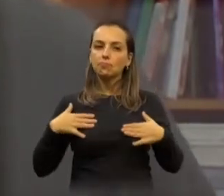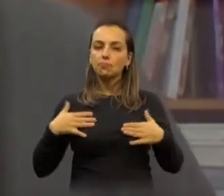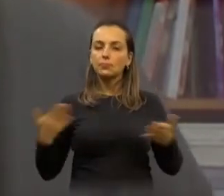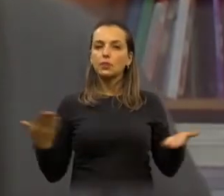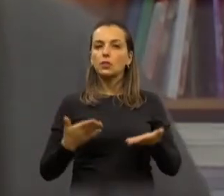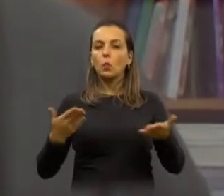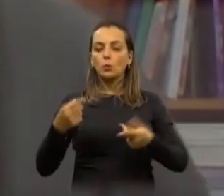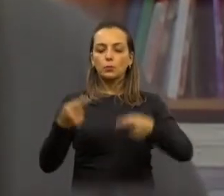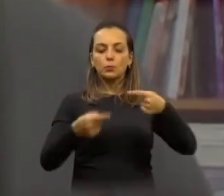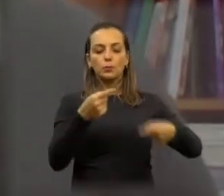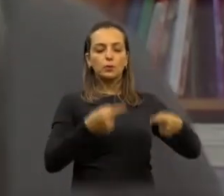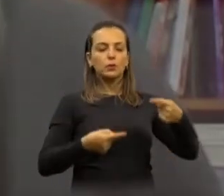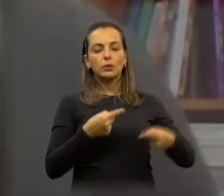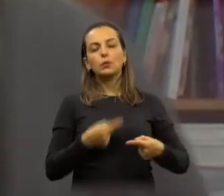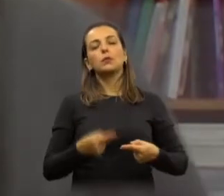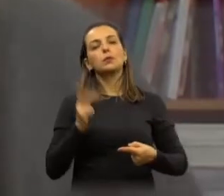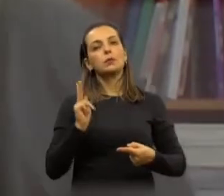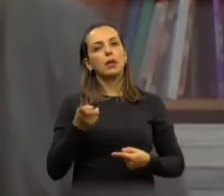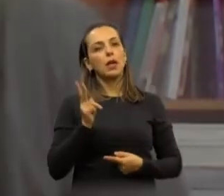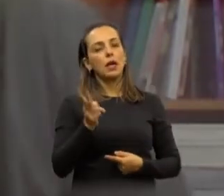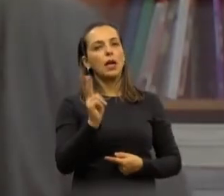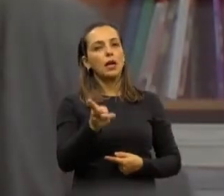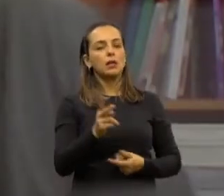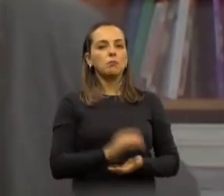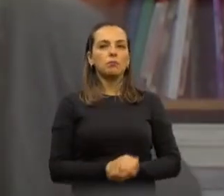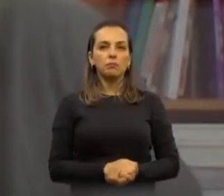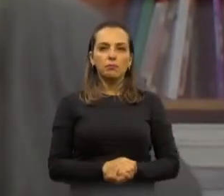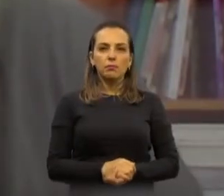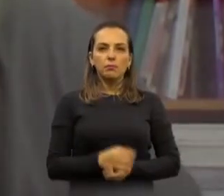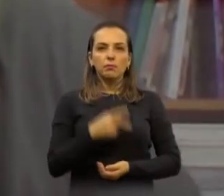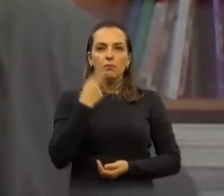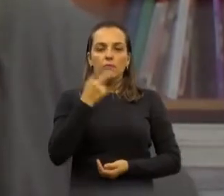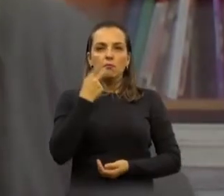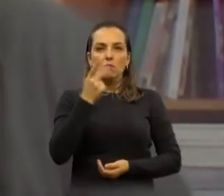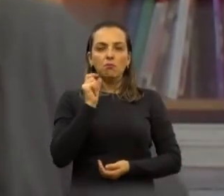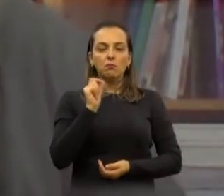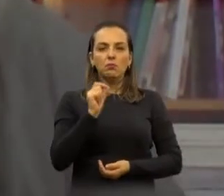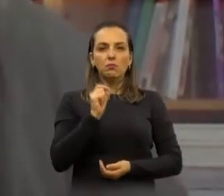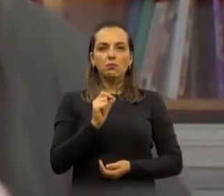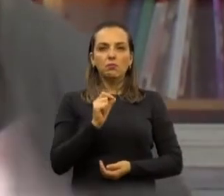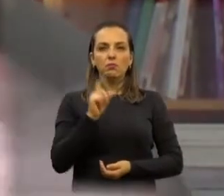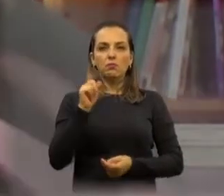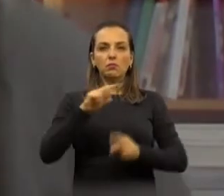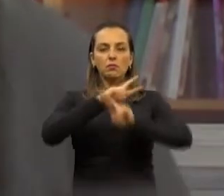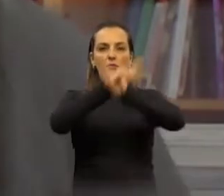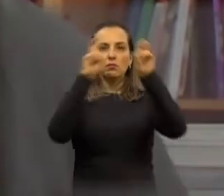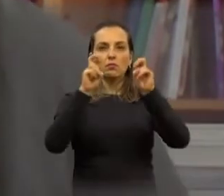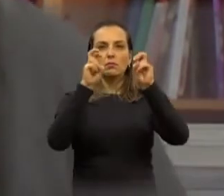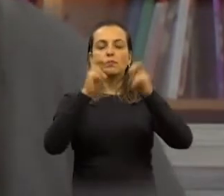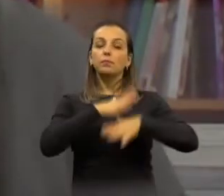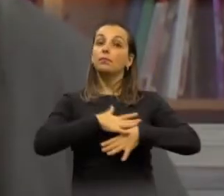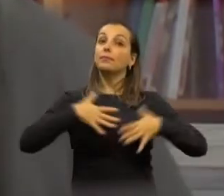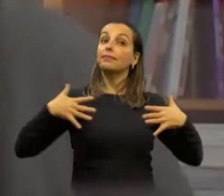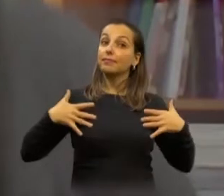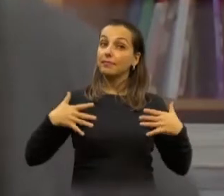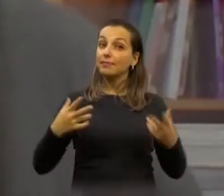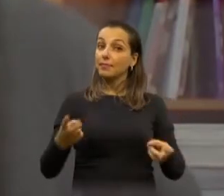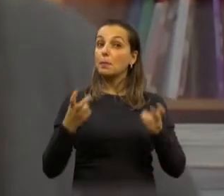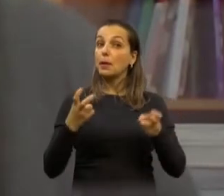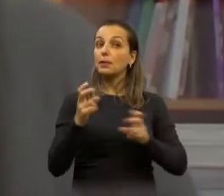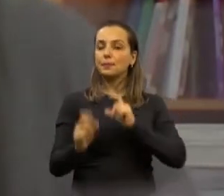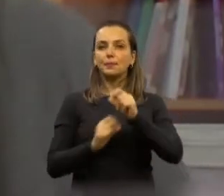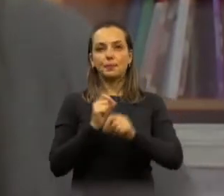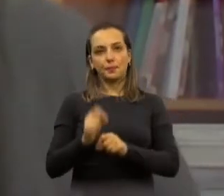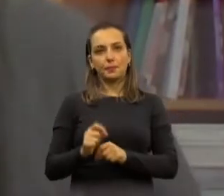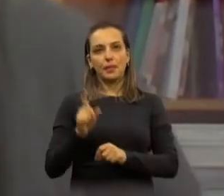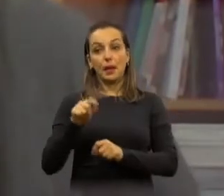contribuir com a discussão aqui dessa Casa de Leis. Hoje eu gostaria de começar o pequeno expediente falando da alegria que é ver